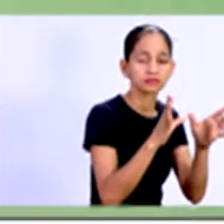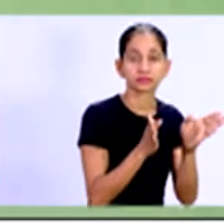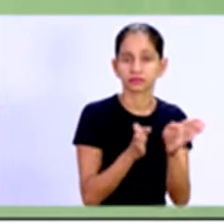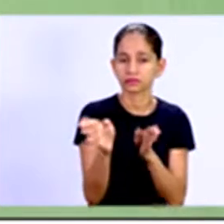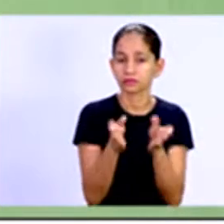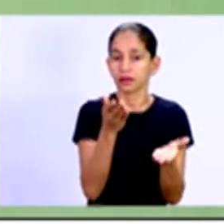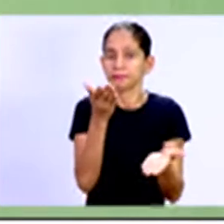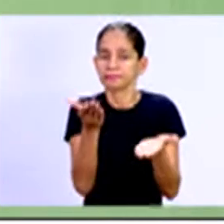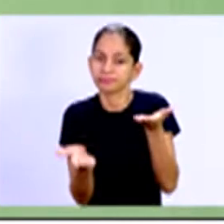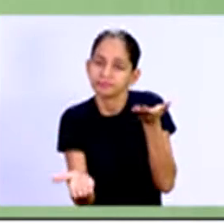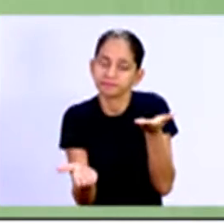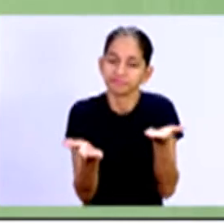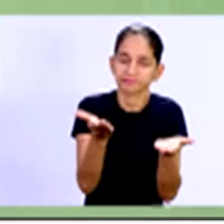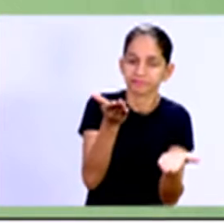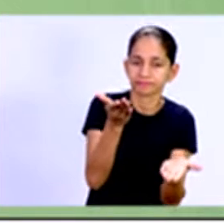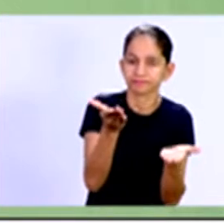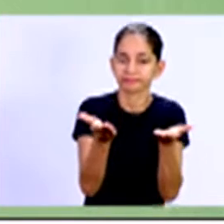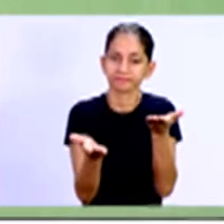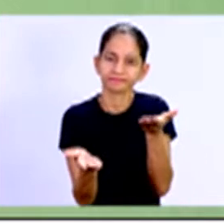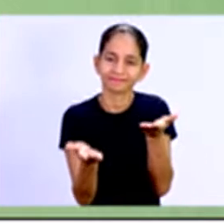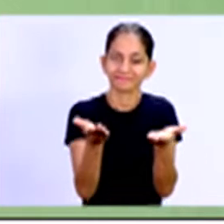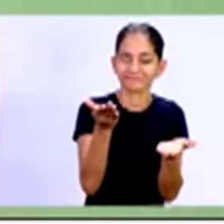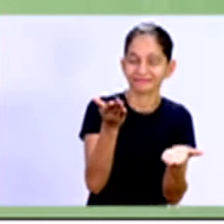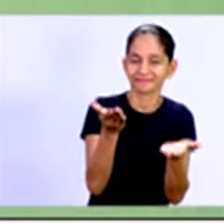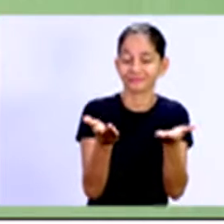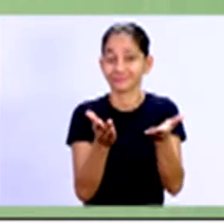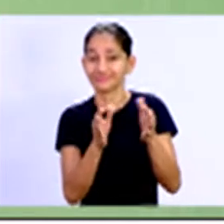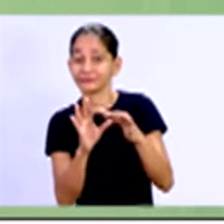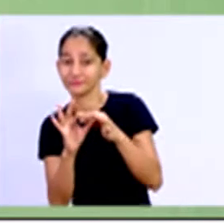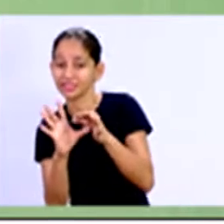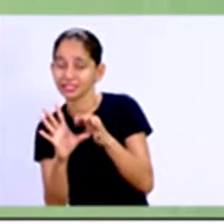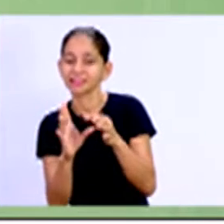liberdade é que dê essa